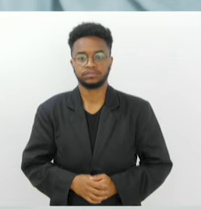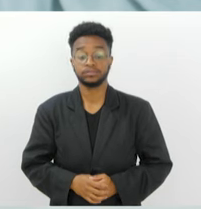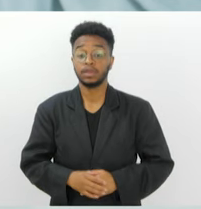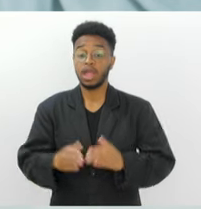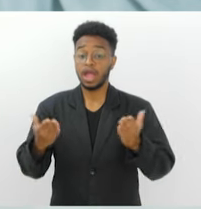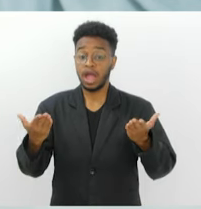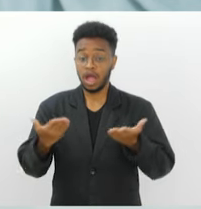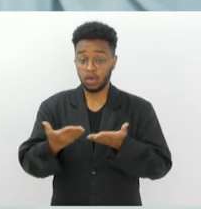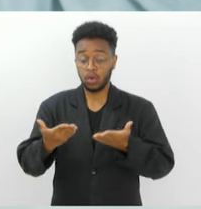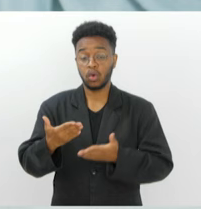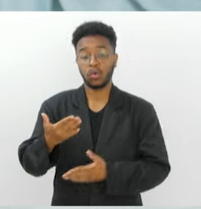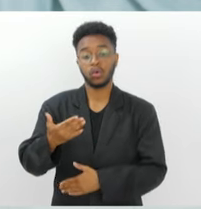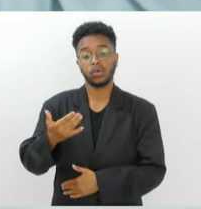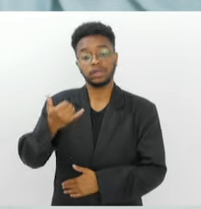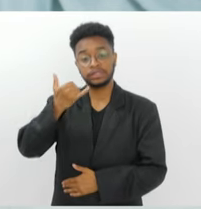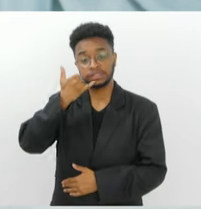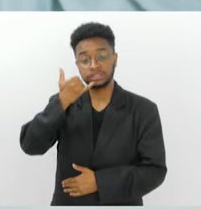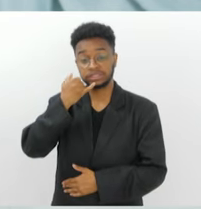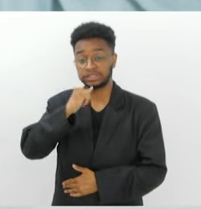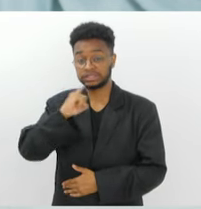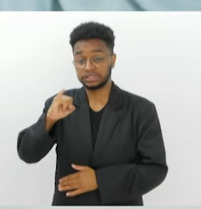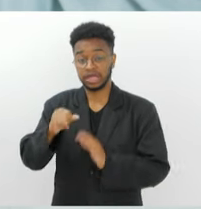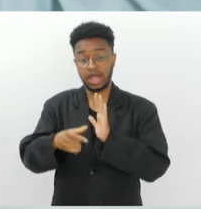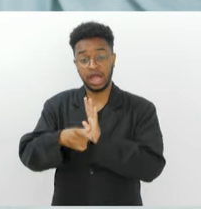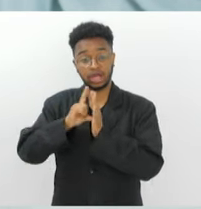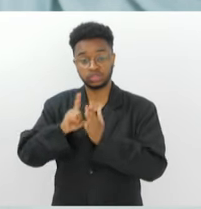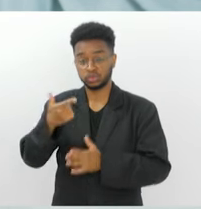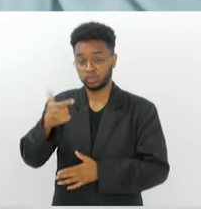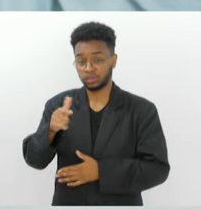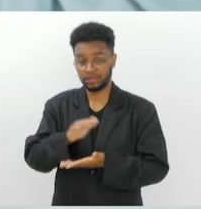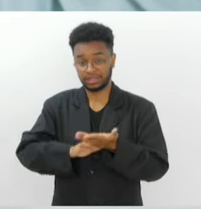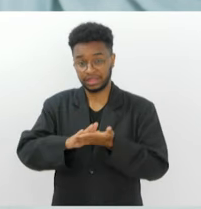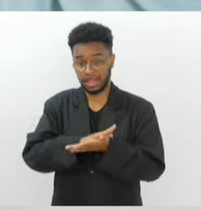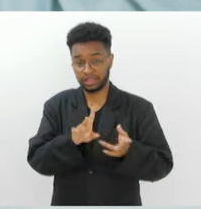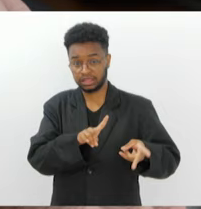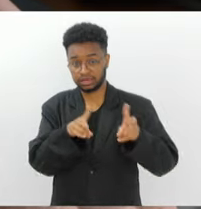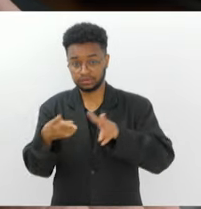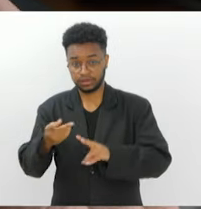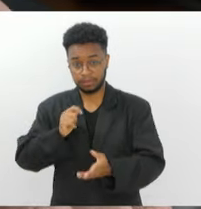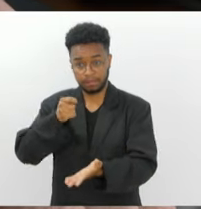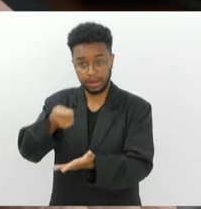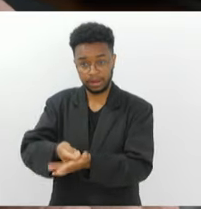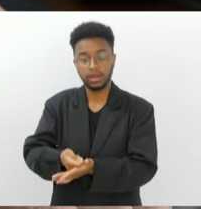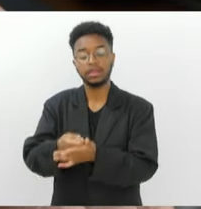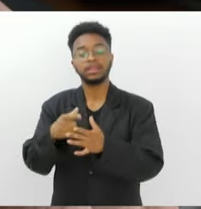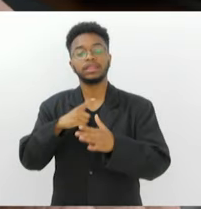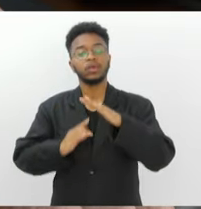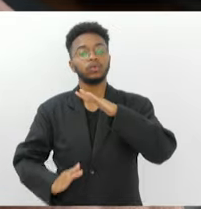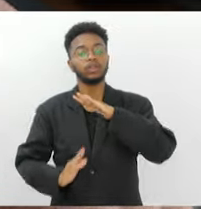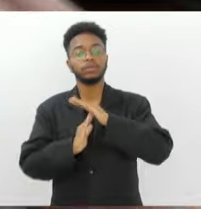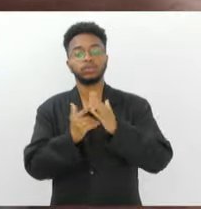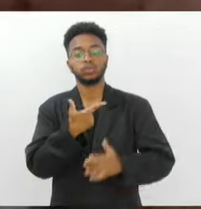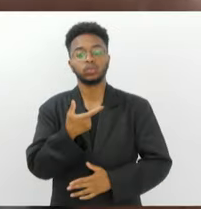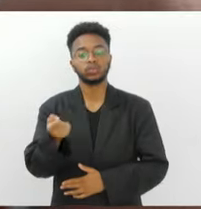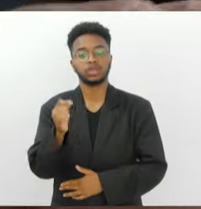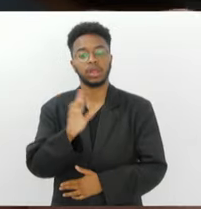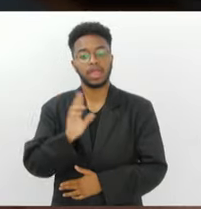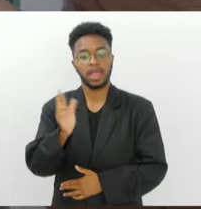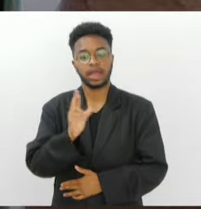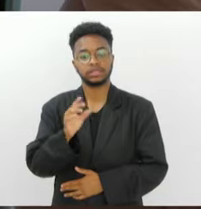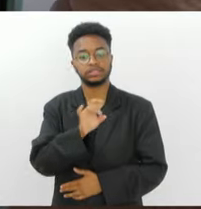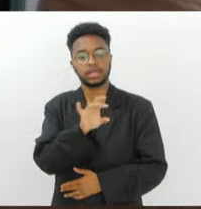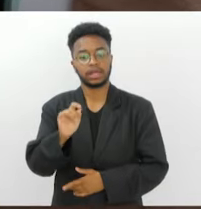Agora, dispositivos em que nunca foi feita uma transferência com um método de pagamento terão limitação de R$ 200 por